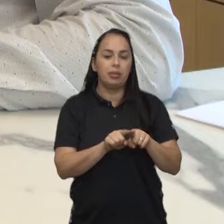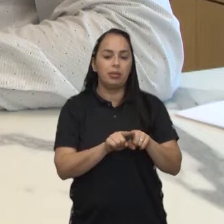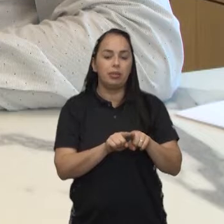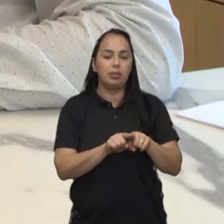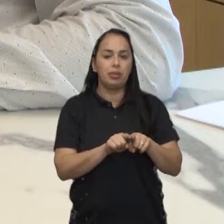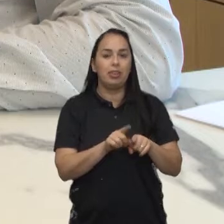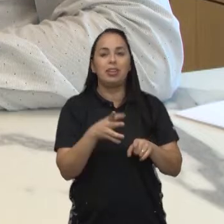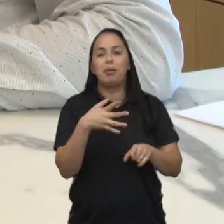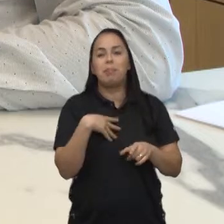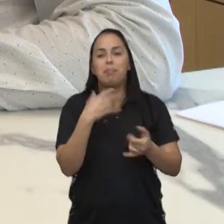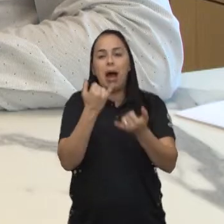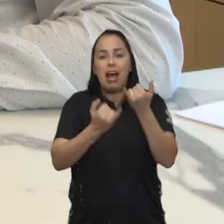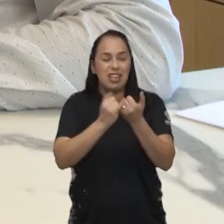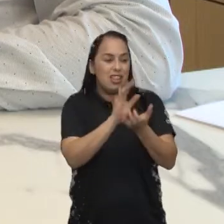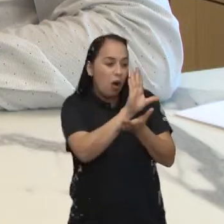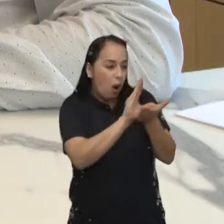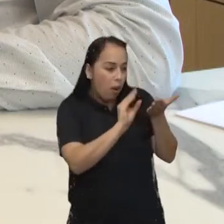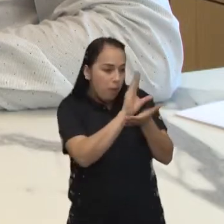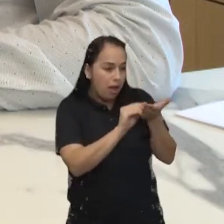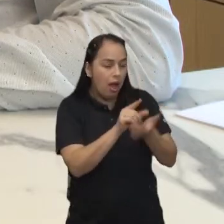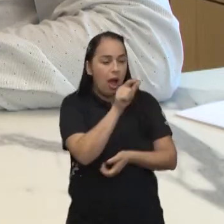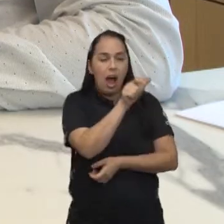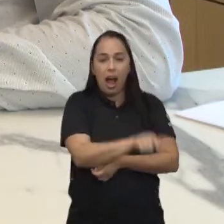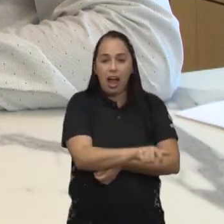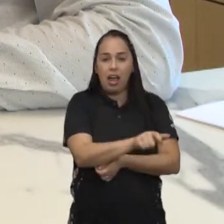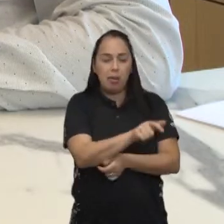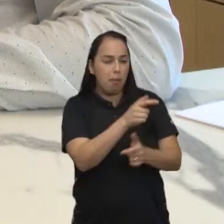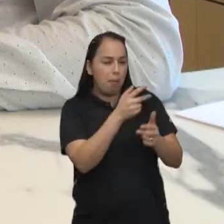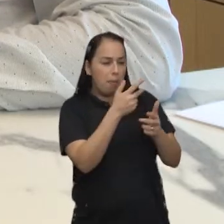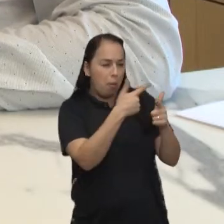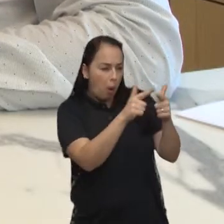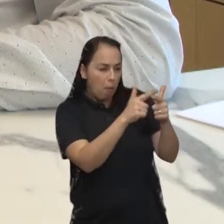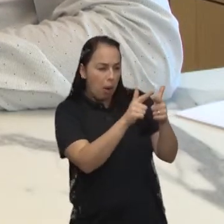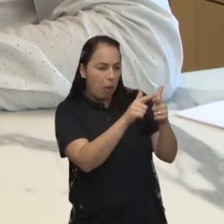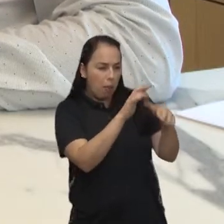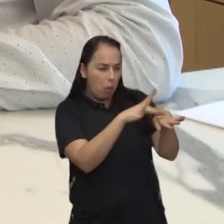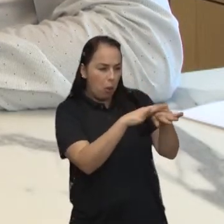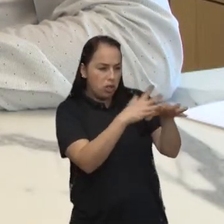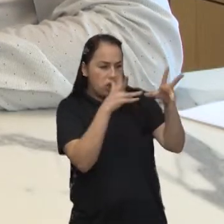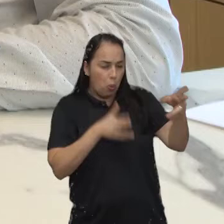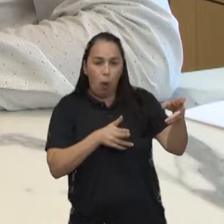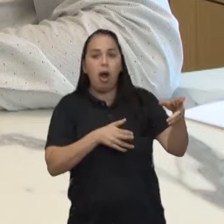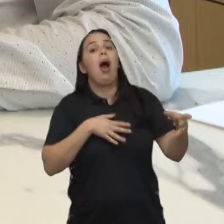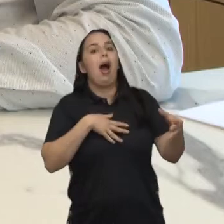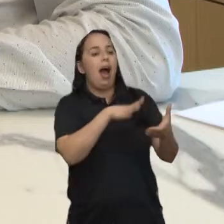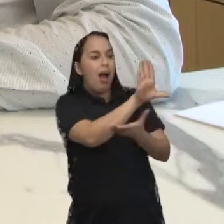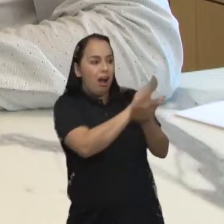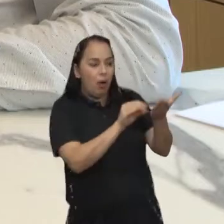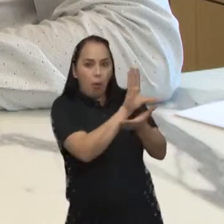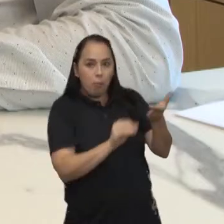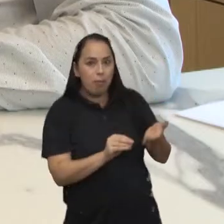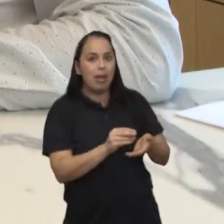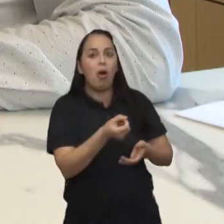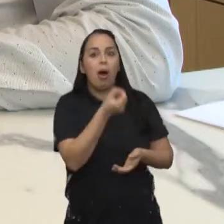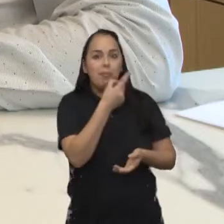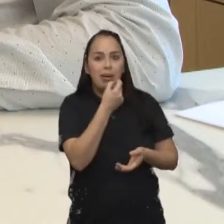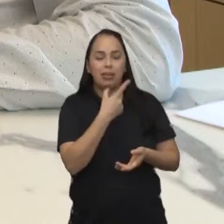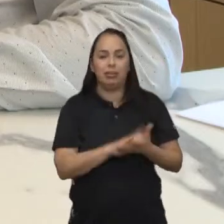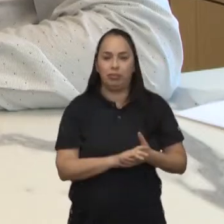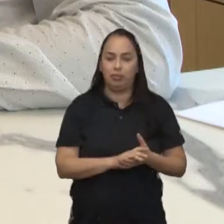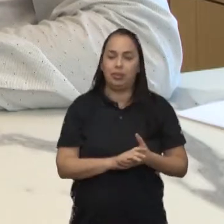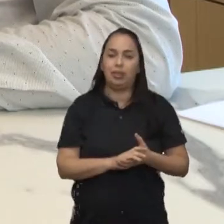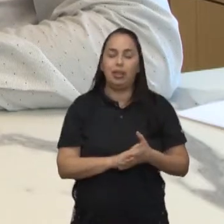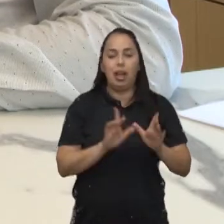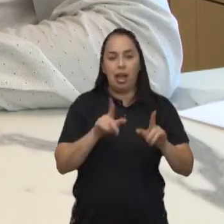medicação por por cópia né que a gente chamar alguém que eu é um problema semelhante tomou o remédio Então essa